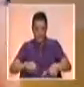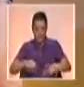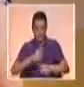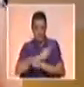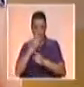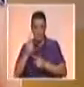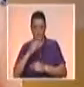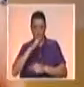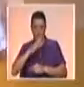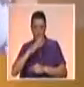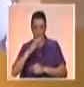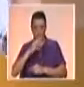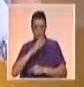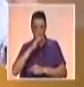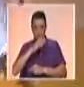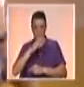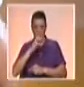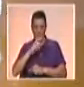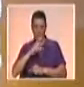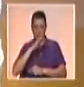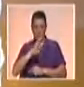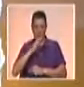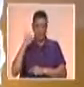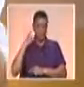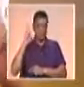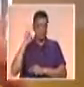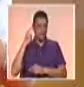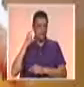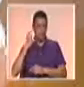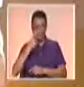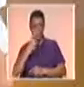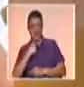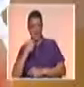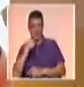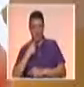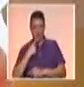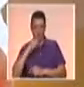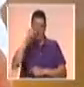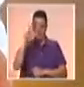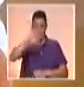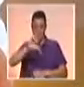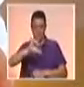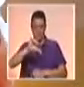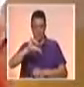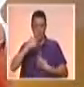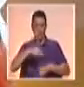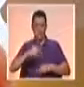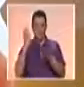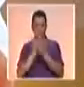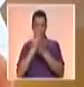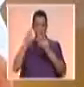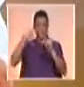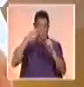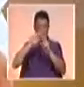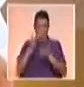ruído que rodeia a audição deles, sim, falhavam. Não é? Portanto, todos os meios, a escola de referência, eu disse há